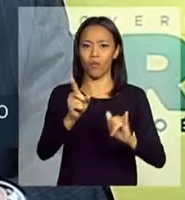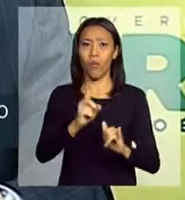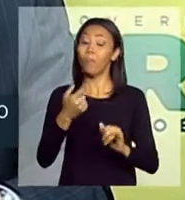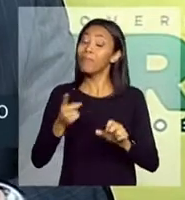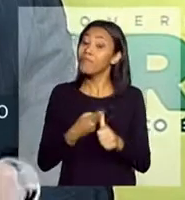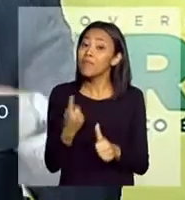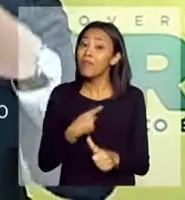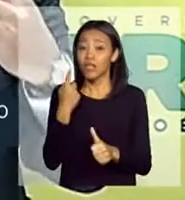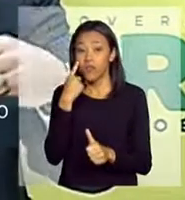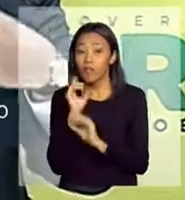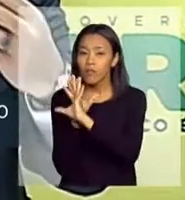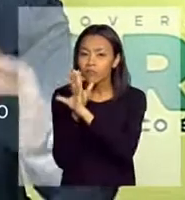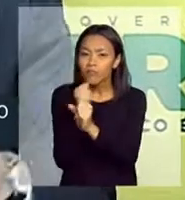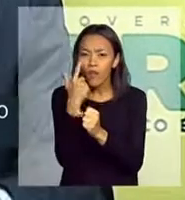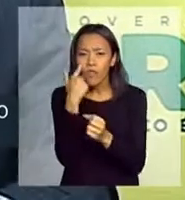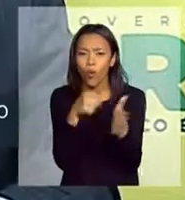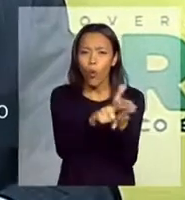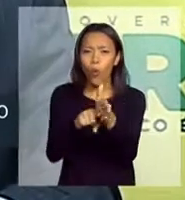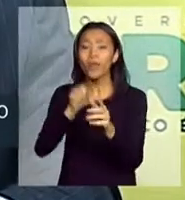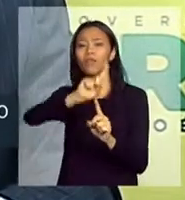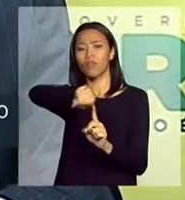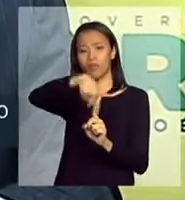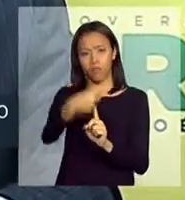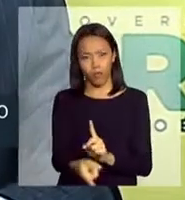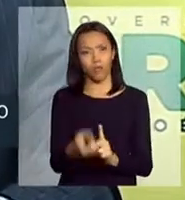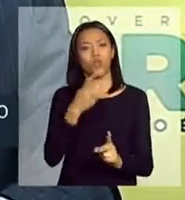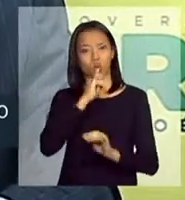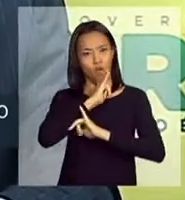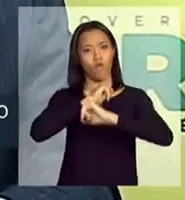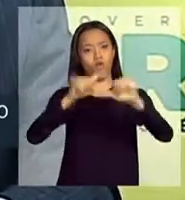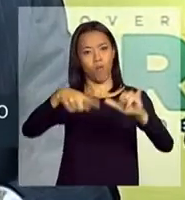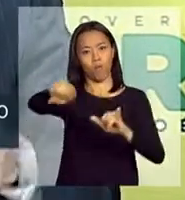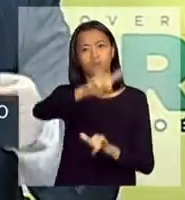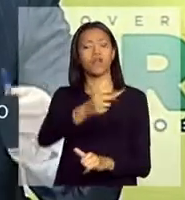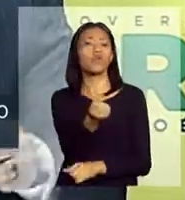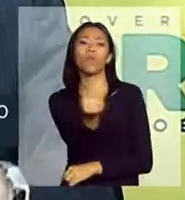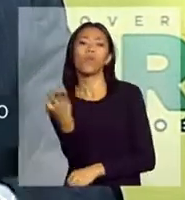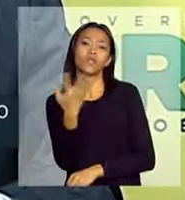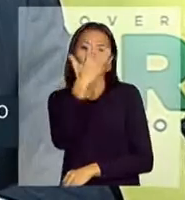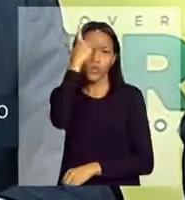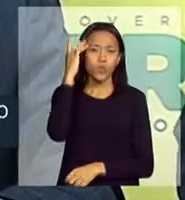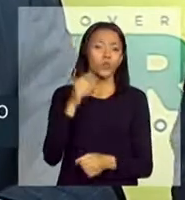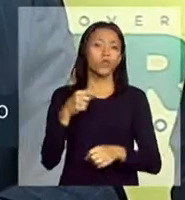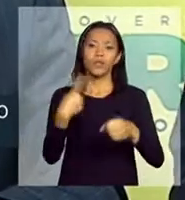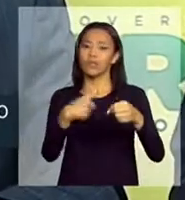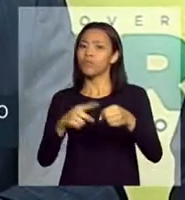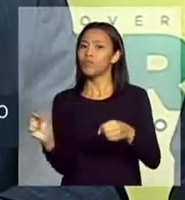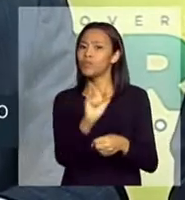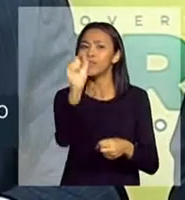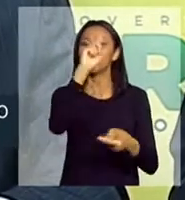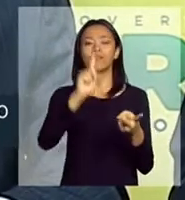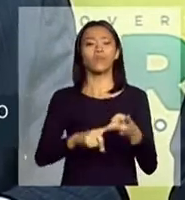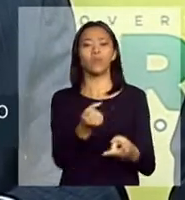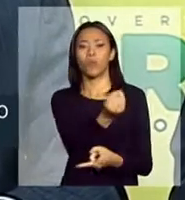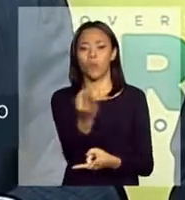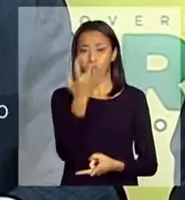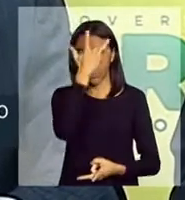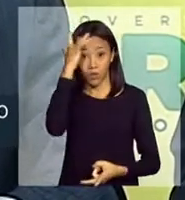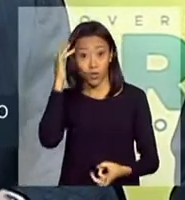levantamento se for o caso eu passo para você e depois todos os dados do planejamento municípios corretores